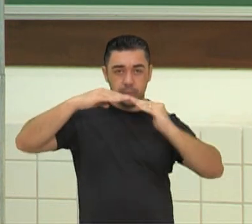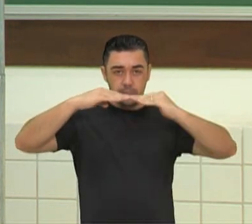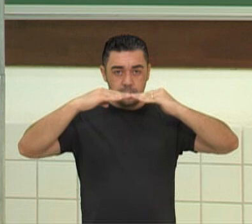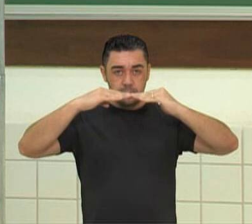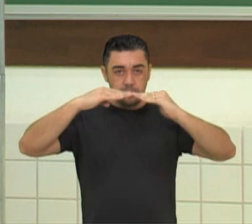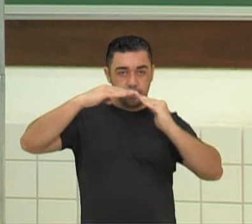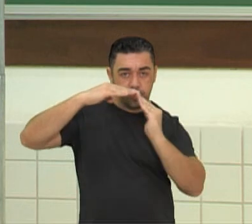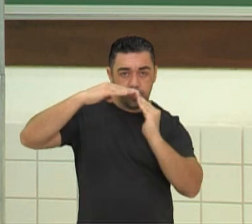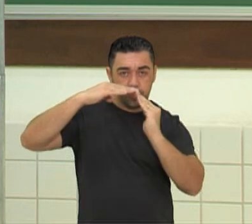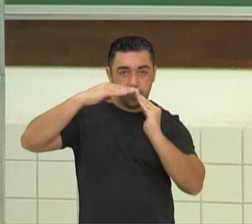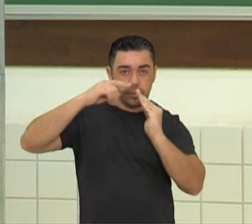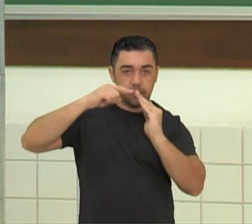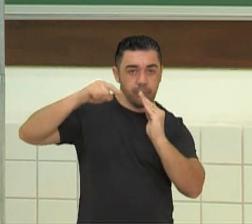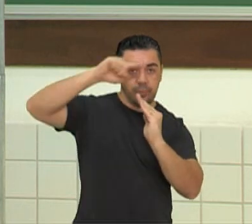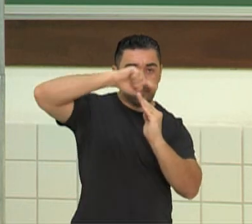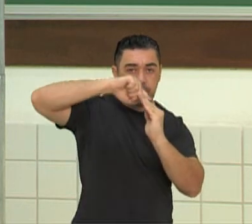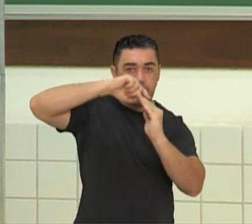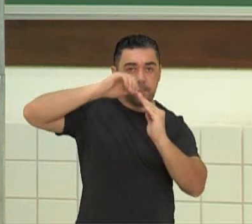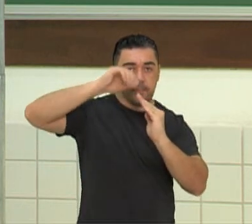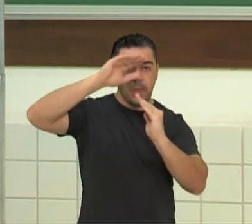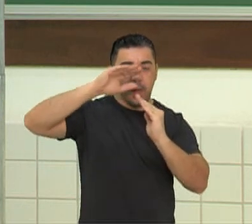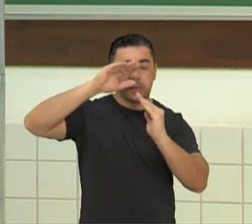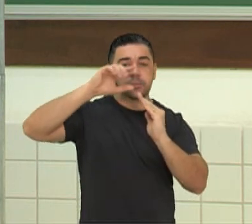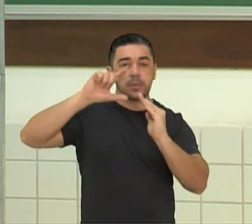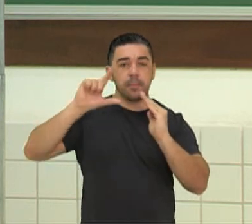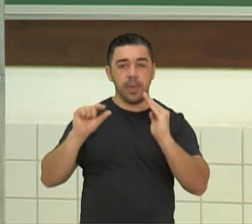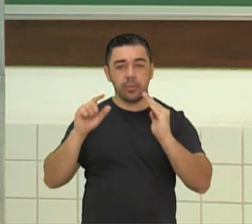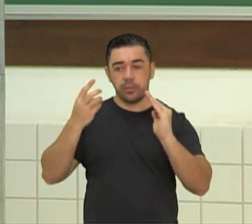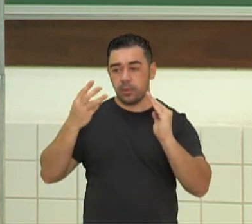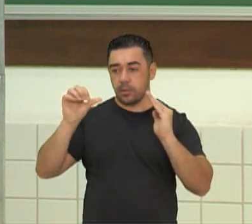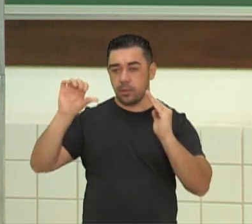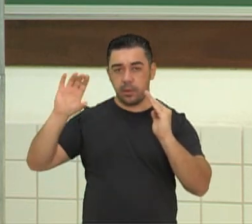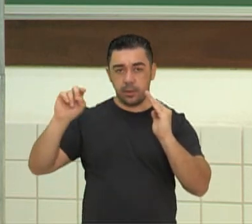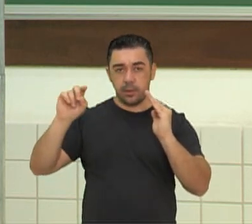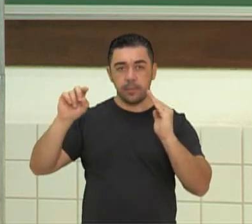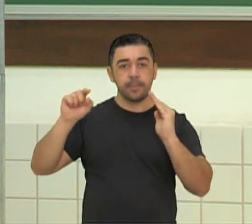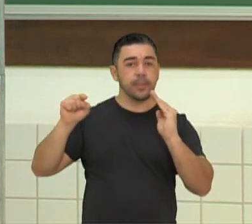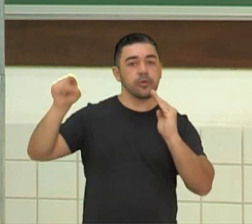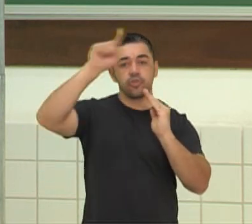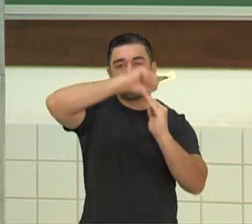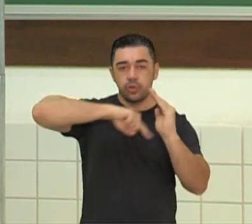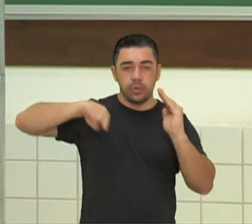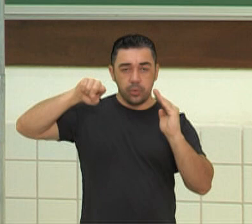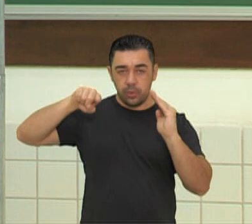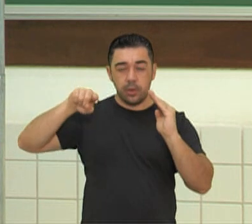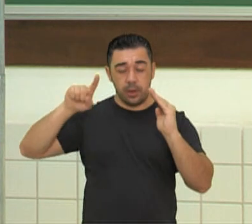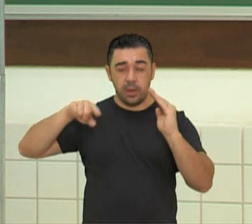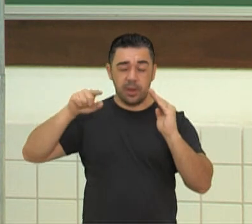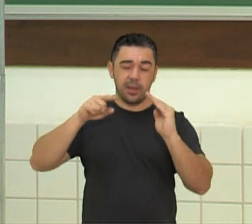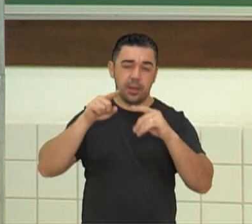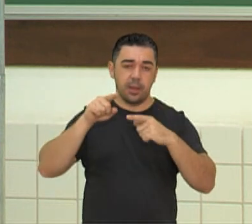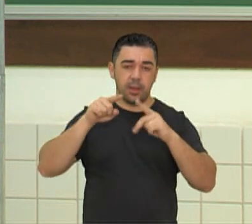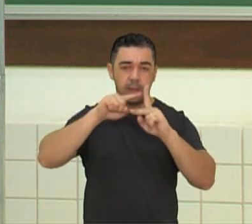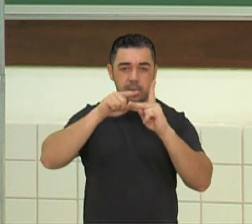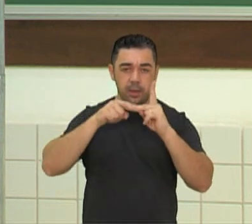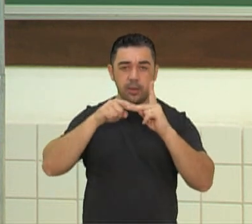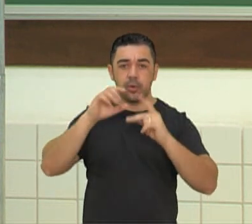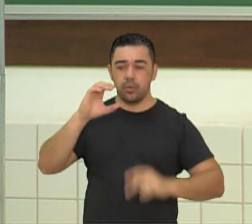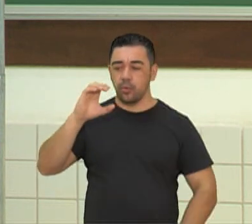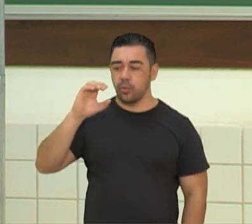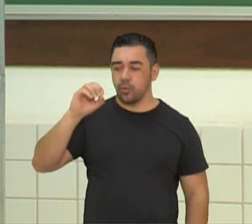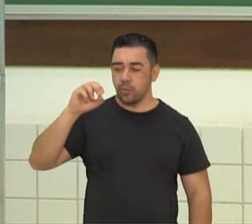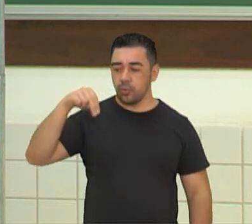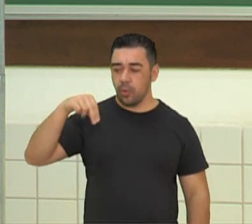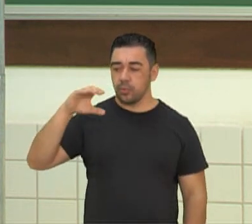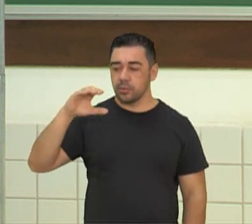até 360, um pouco menor que 360, que o 360 é ângulo de giro, esses ângulos a gente chama de ângulos côncavos,